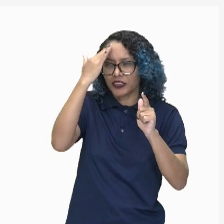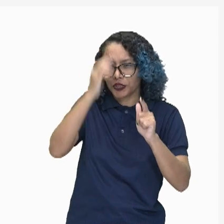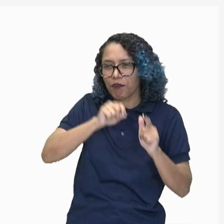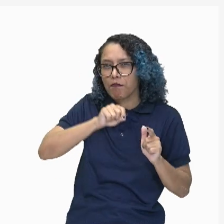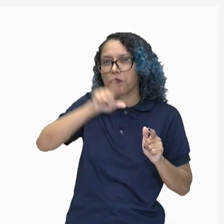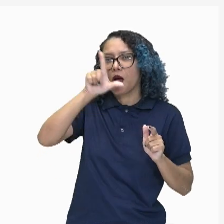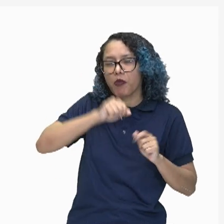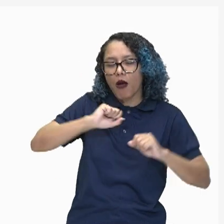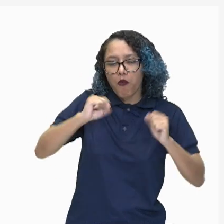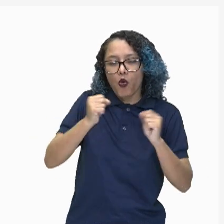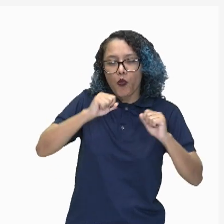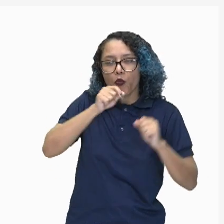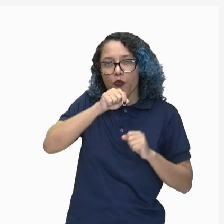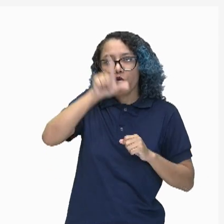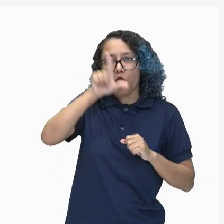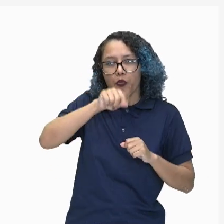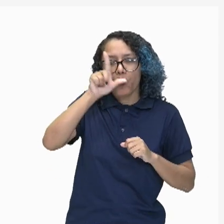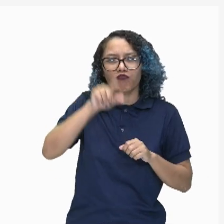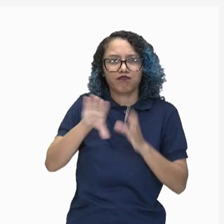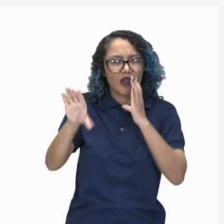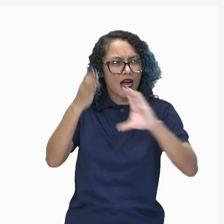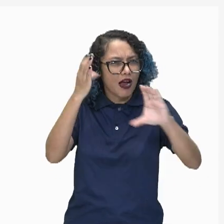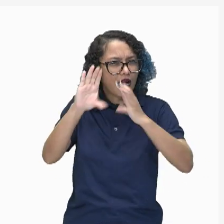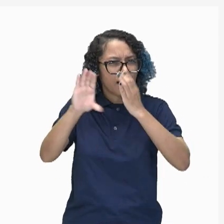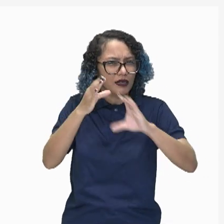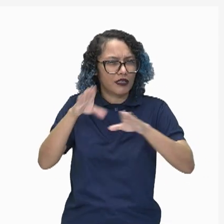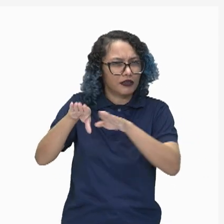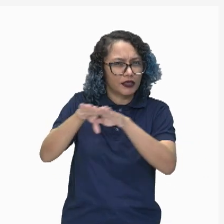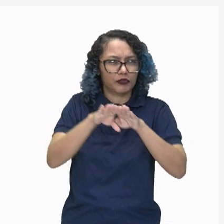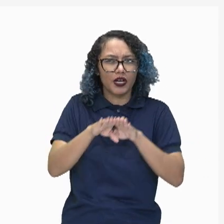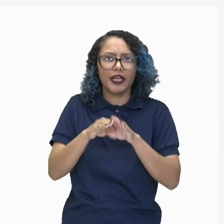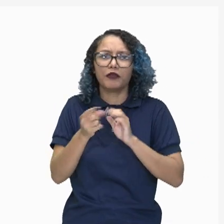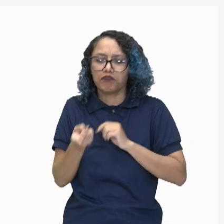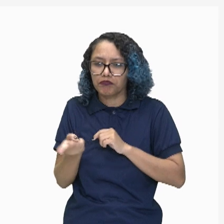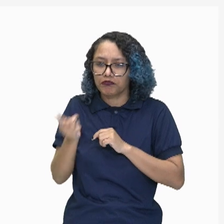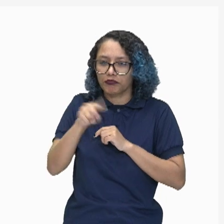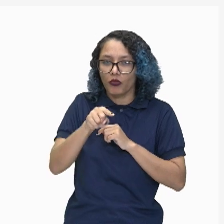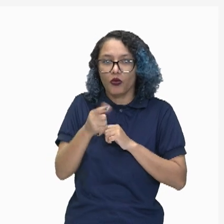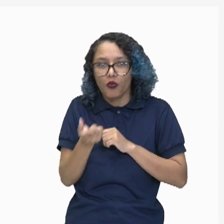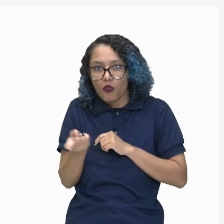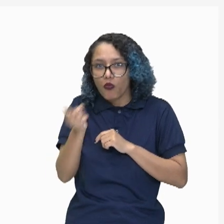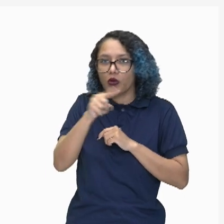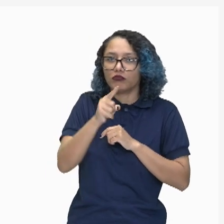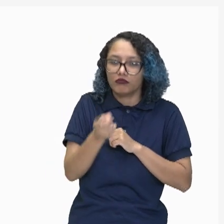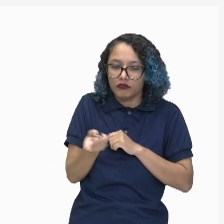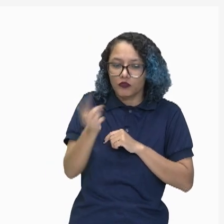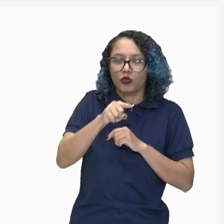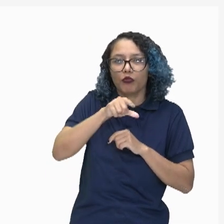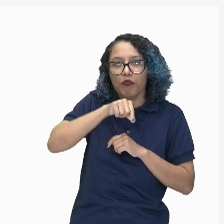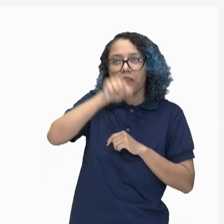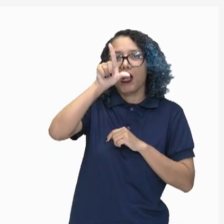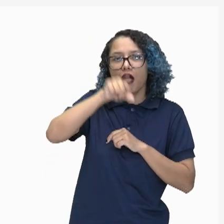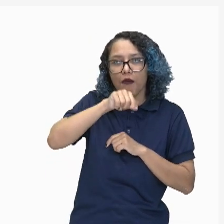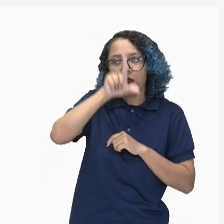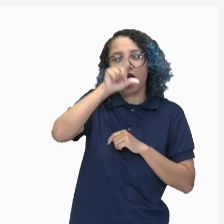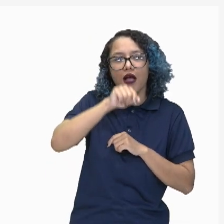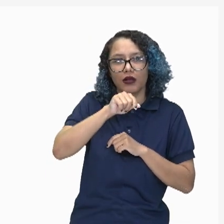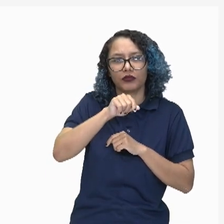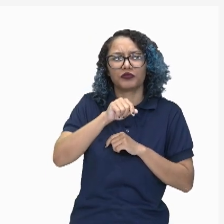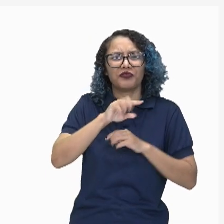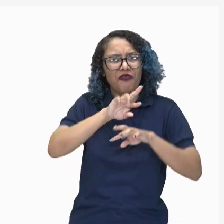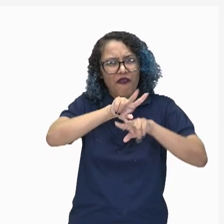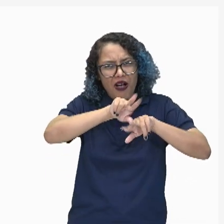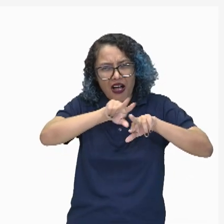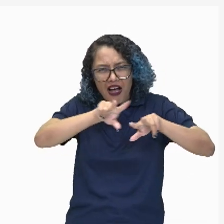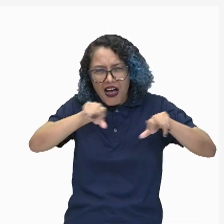o lance a outro. São os galos cantando, como no vídeo, né? Aos poucos todos eles vão cantando. E de outros galos que com muitos outros galos se